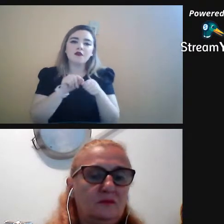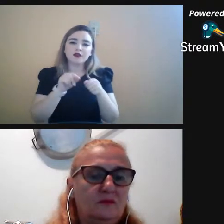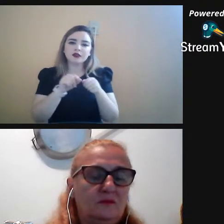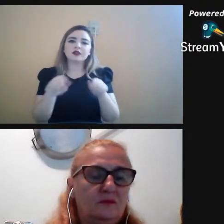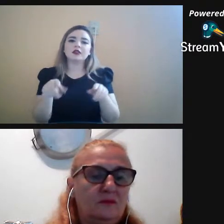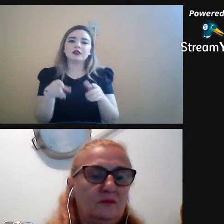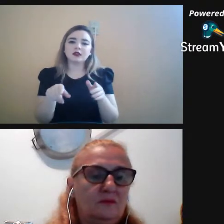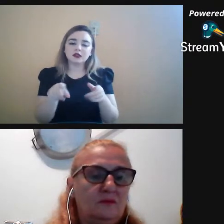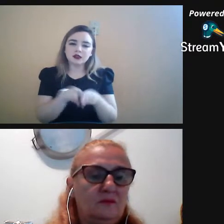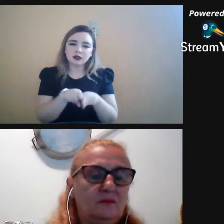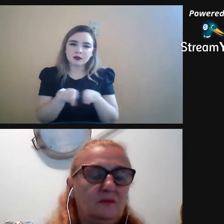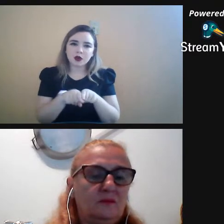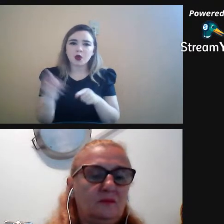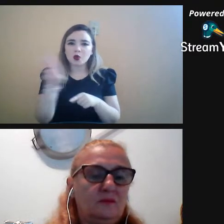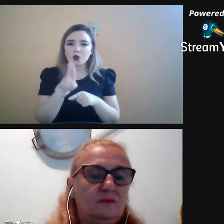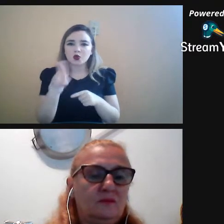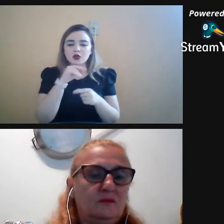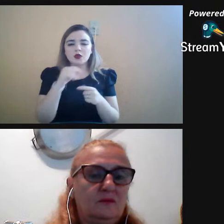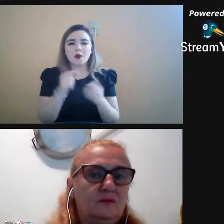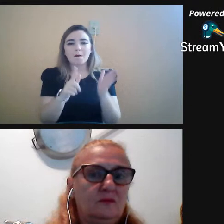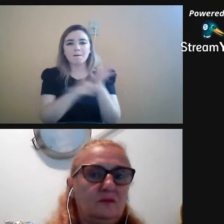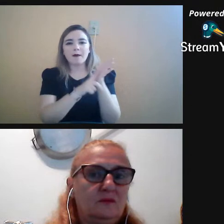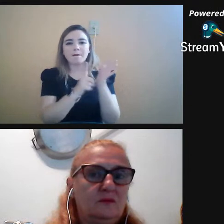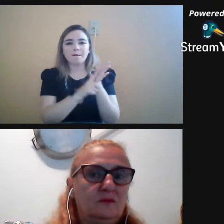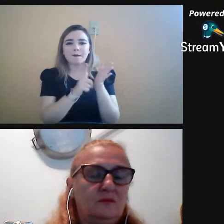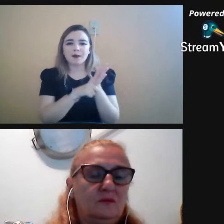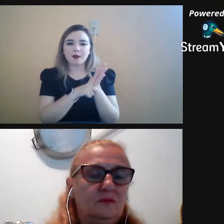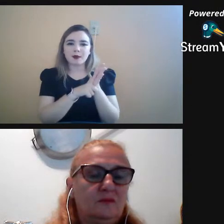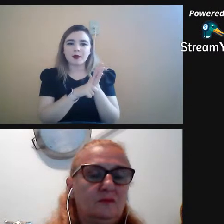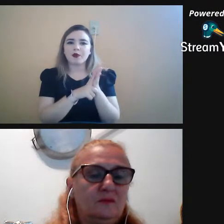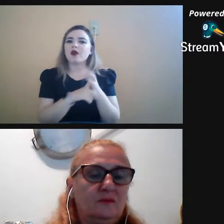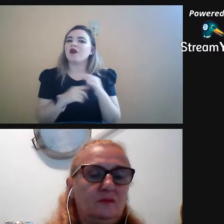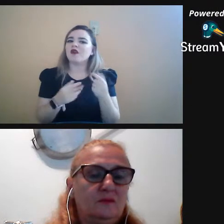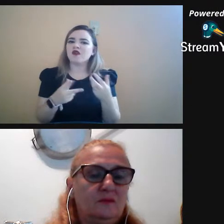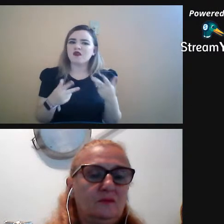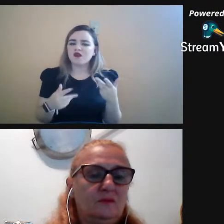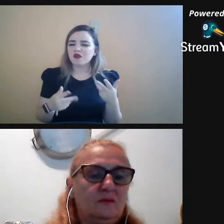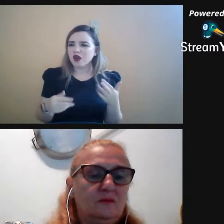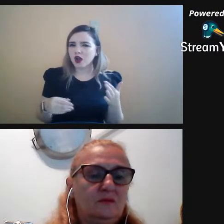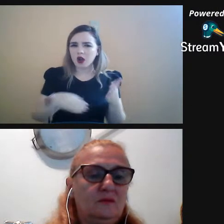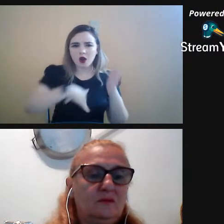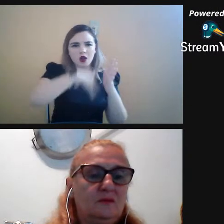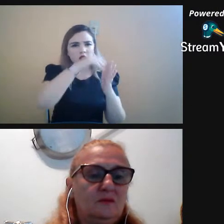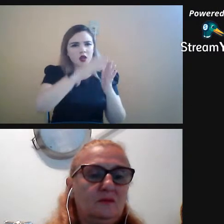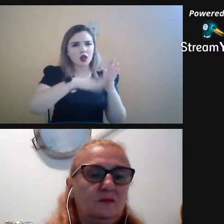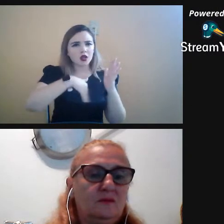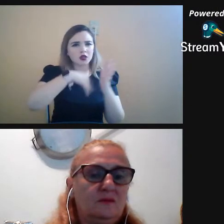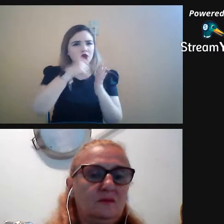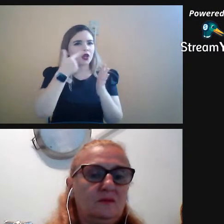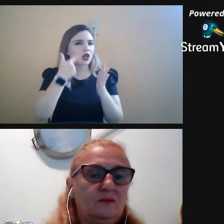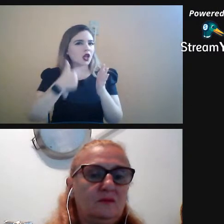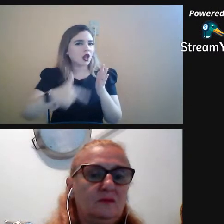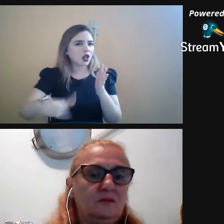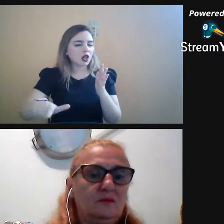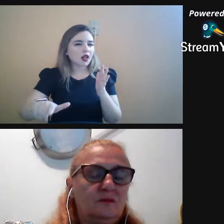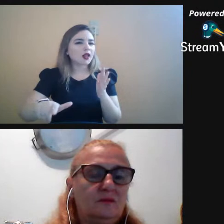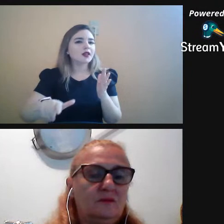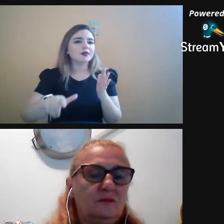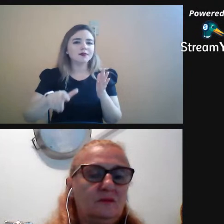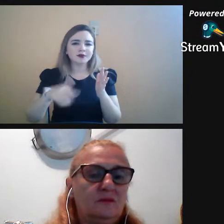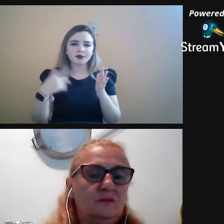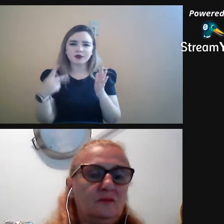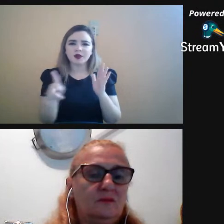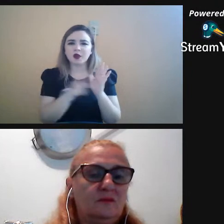papel vegetal, ele fazia monotipias usando tinta natural, usando o